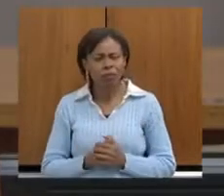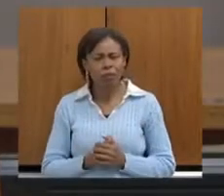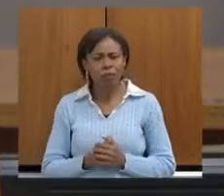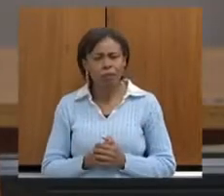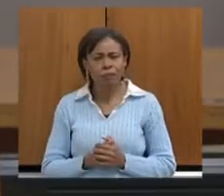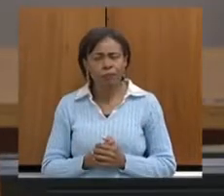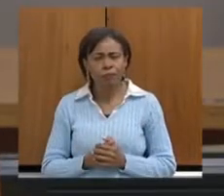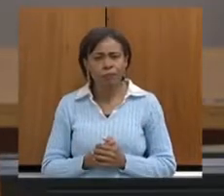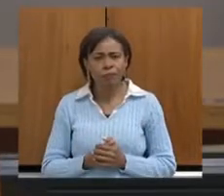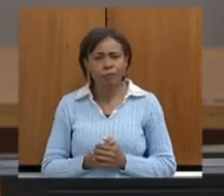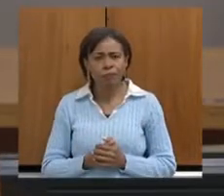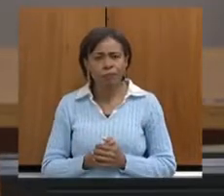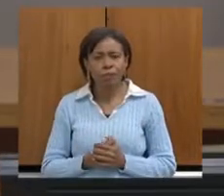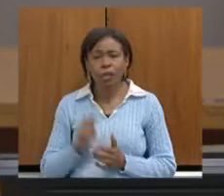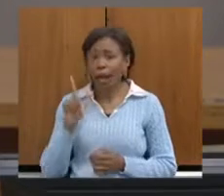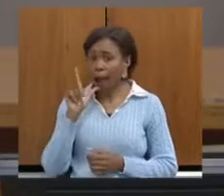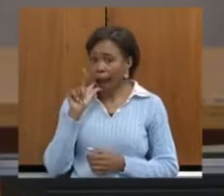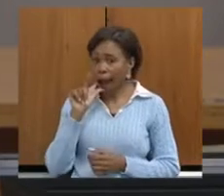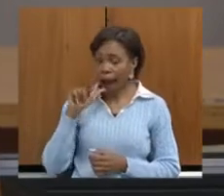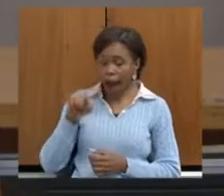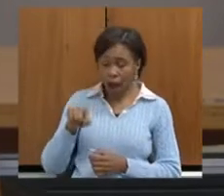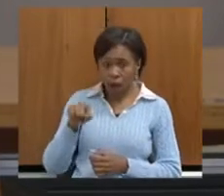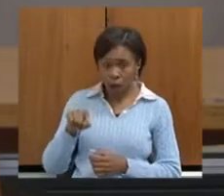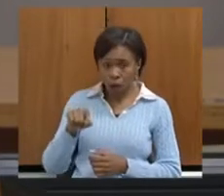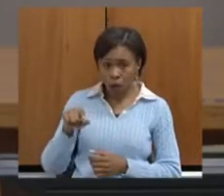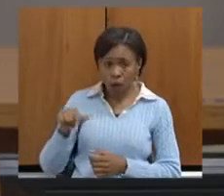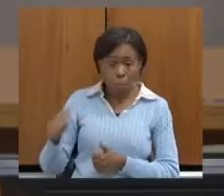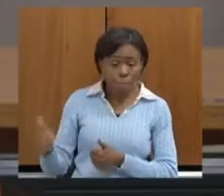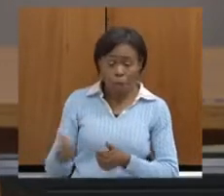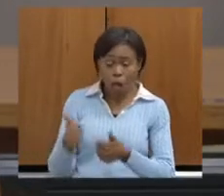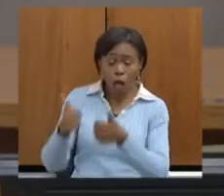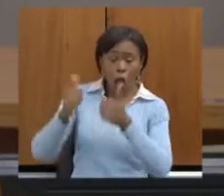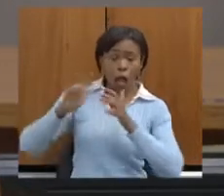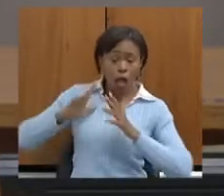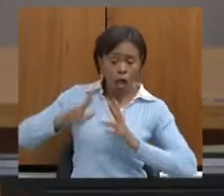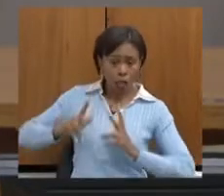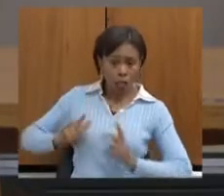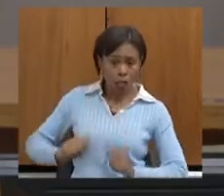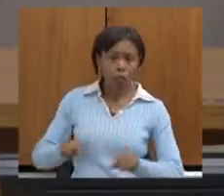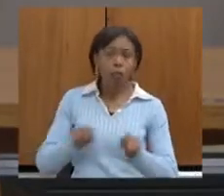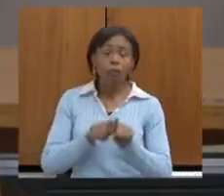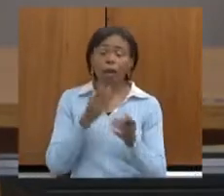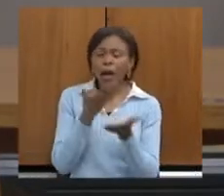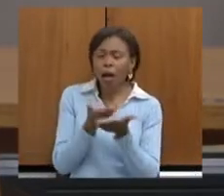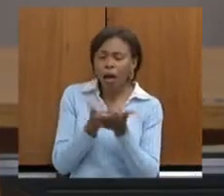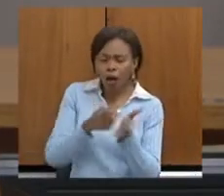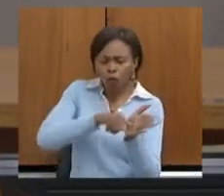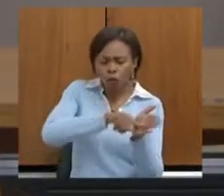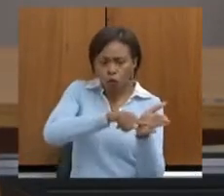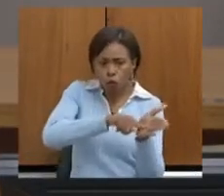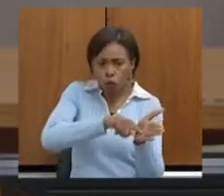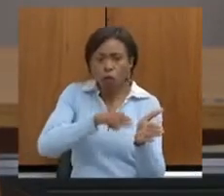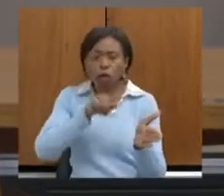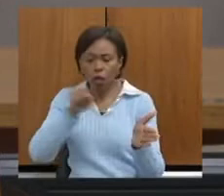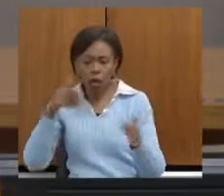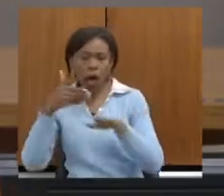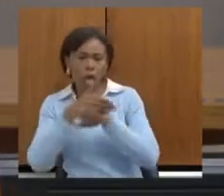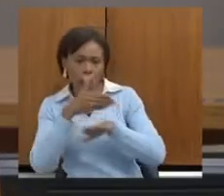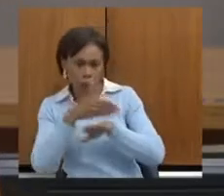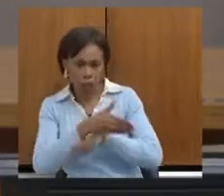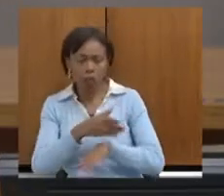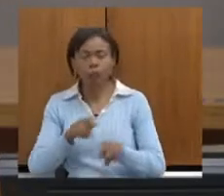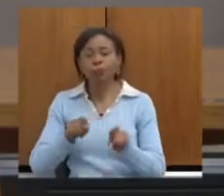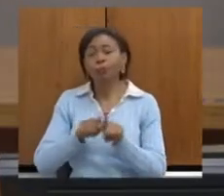a melhora na condição da água e ter acesso a todos os estudos que já foram produzidos a saúde